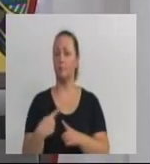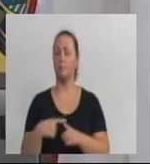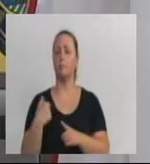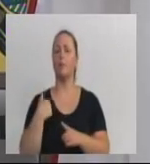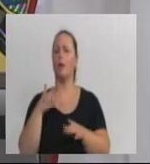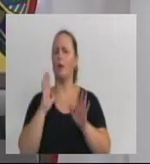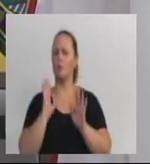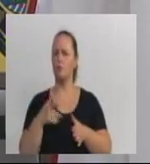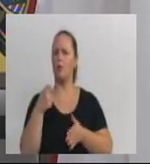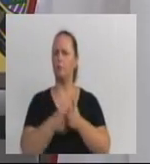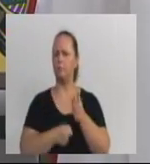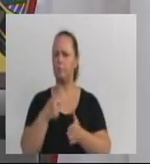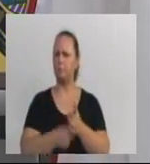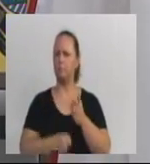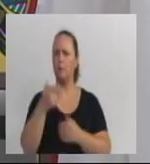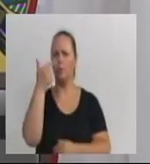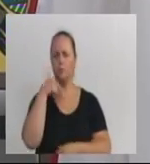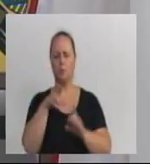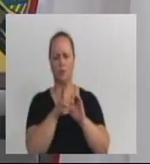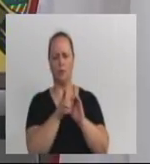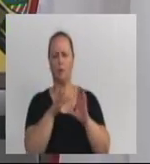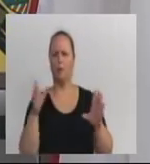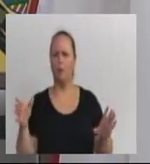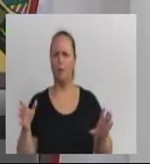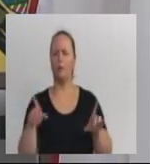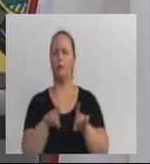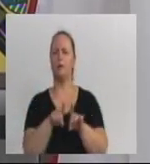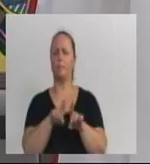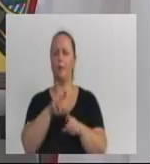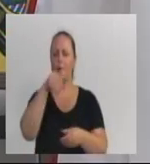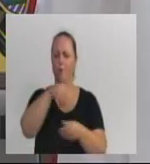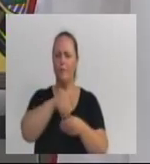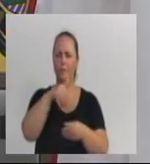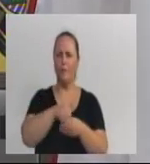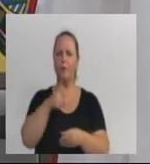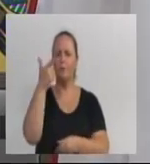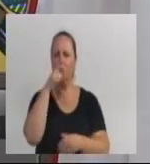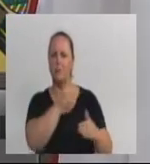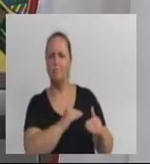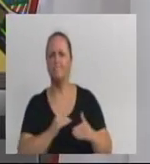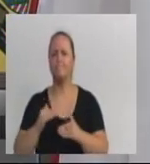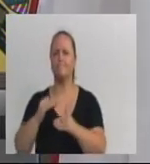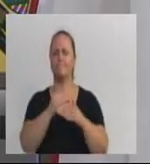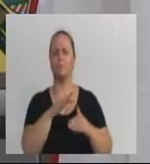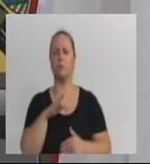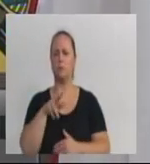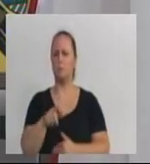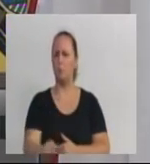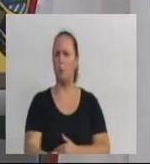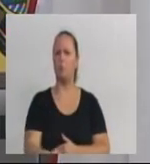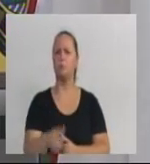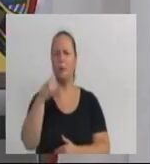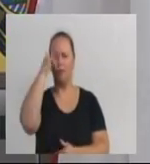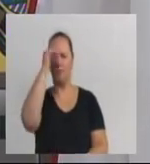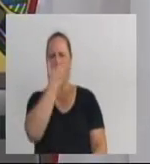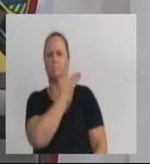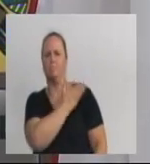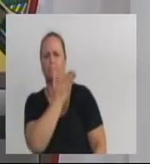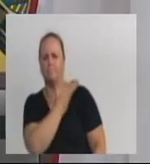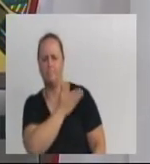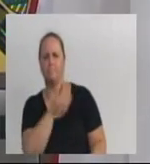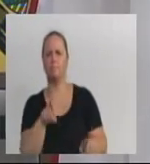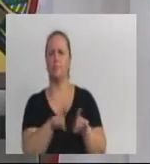pela democracia, pelas diretas já, pelo voto universal e democrático, contra o preconceito, pelo